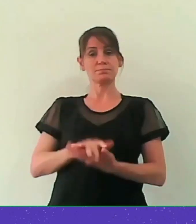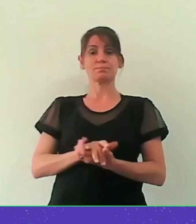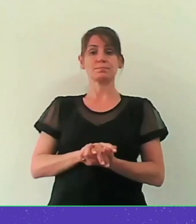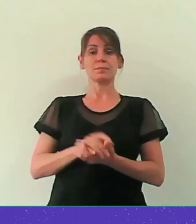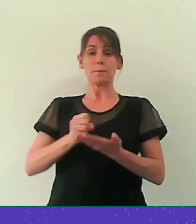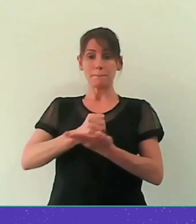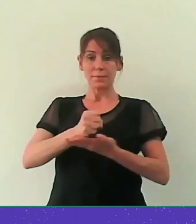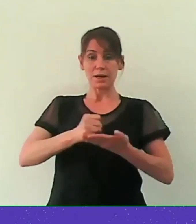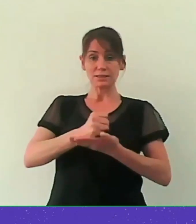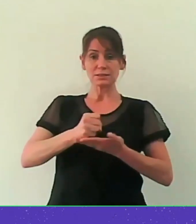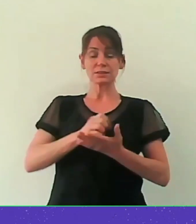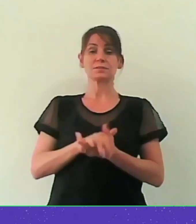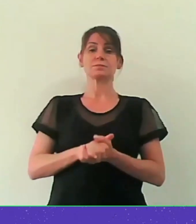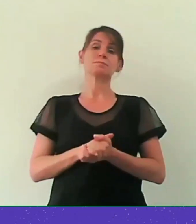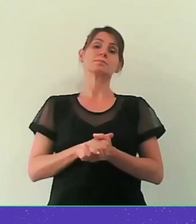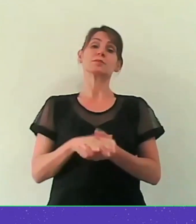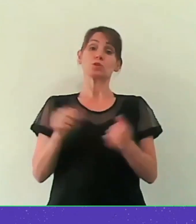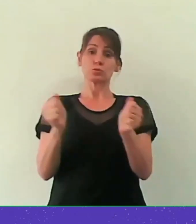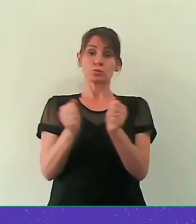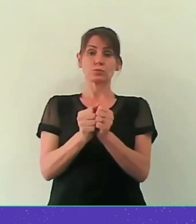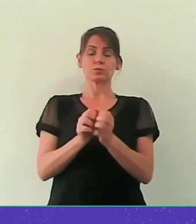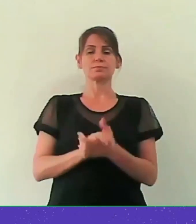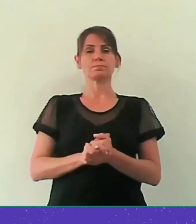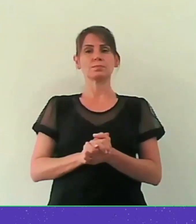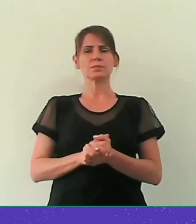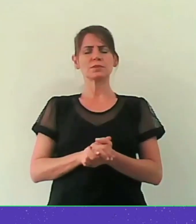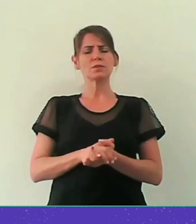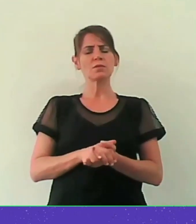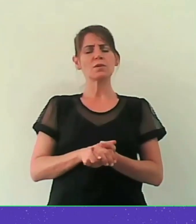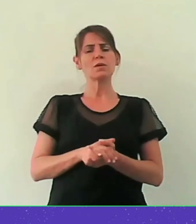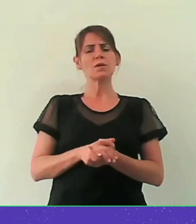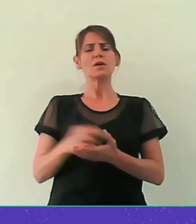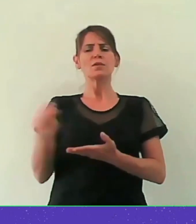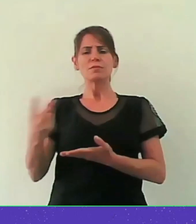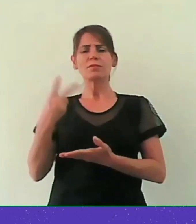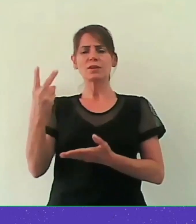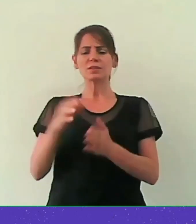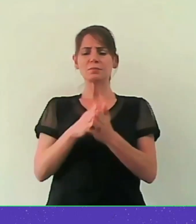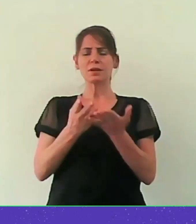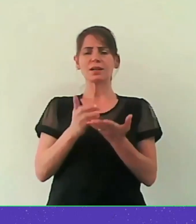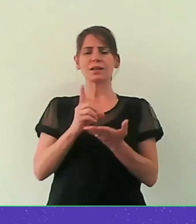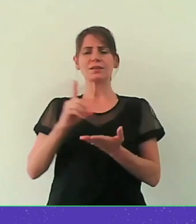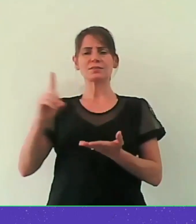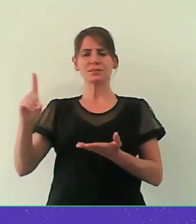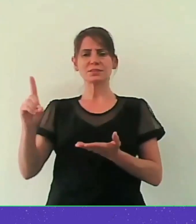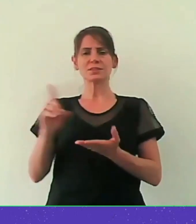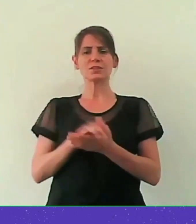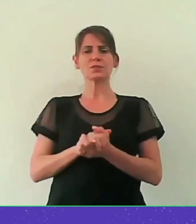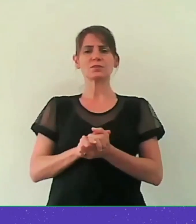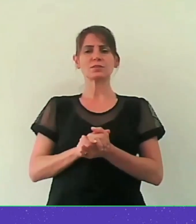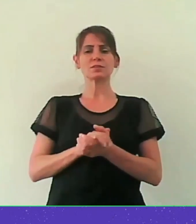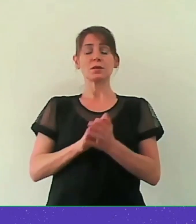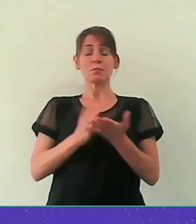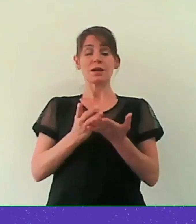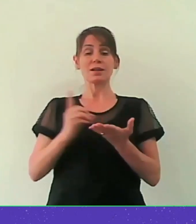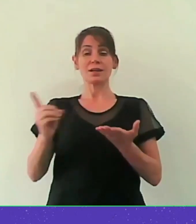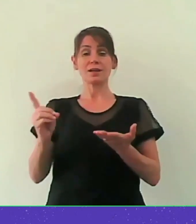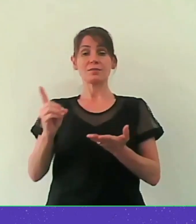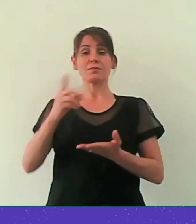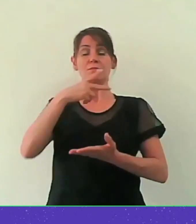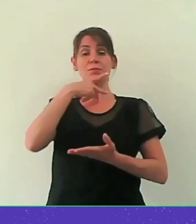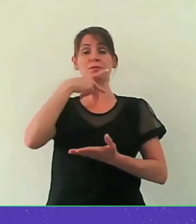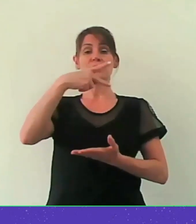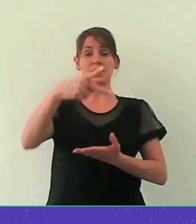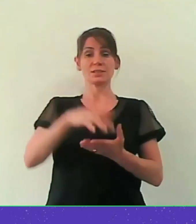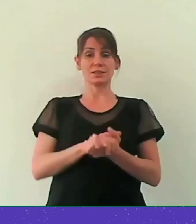Então, irmãos, vamos valorizar a palavra profética e vamos aplicar a palavra profética, irmãos, para trazer o Senhor de